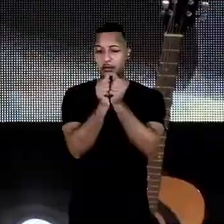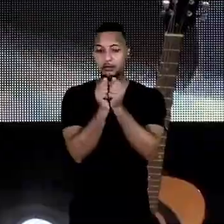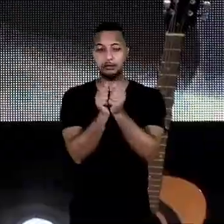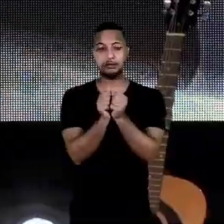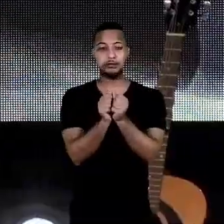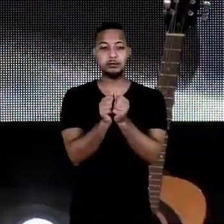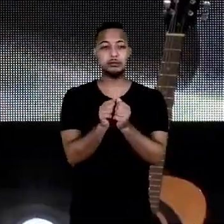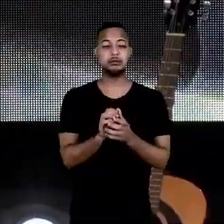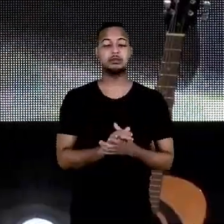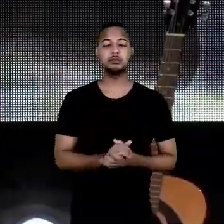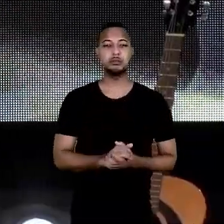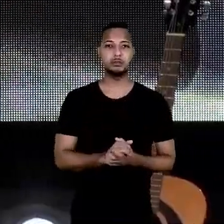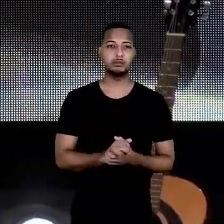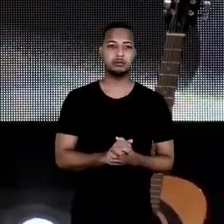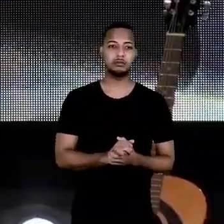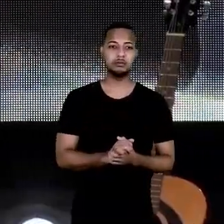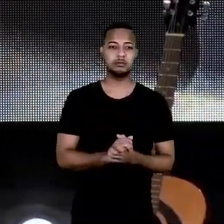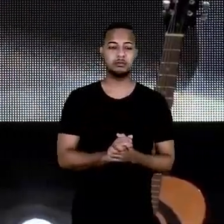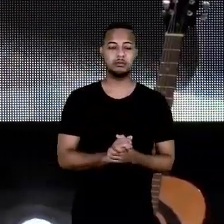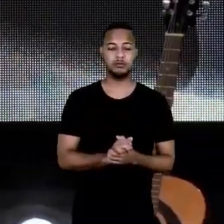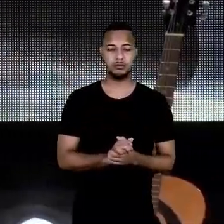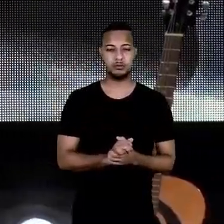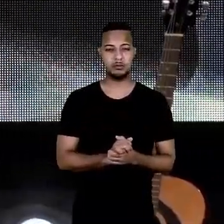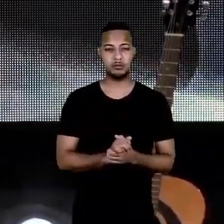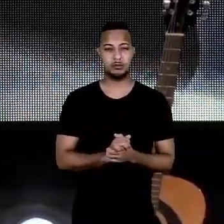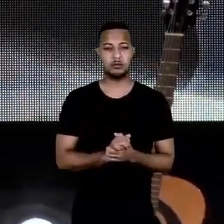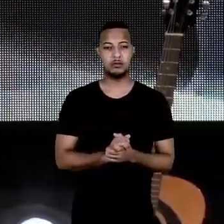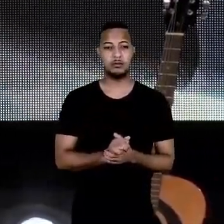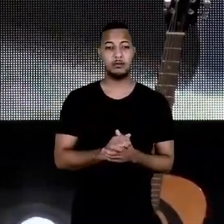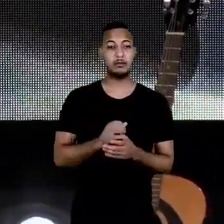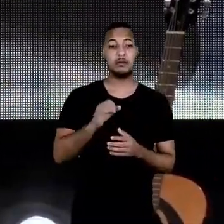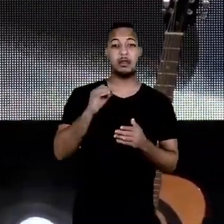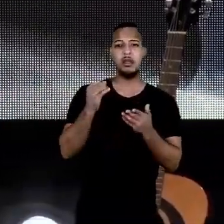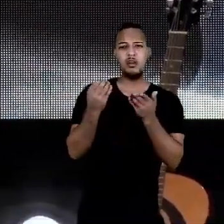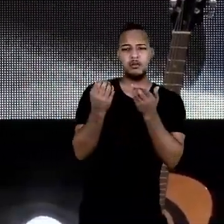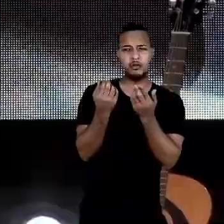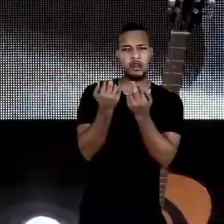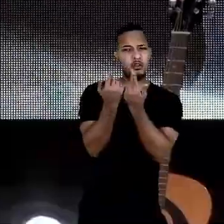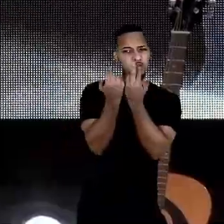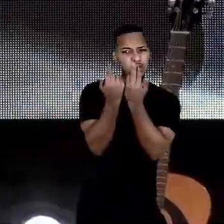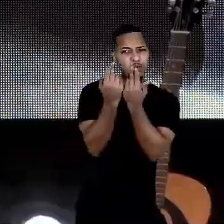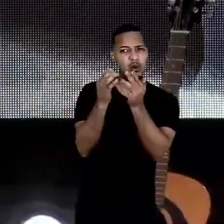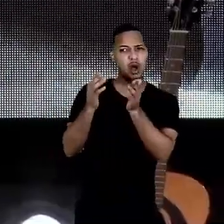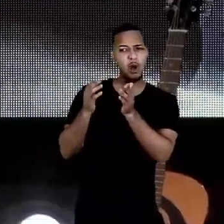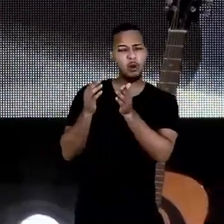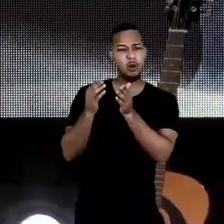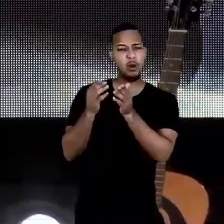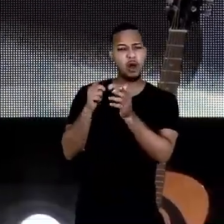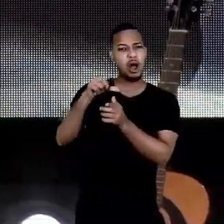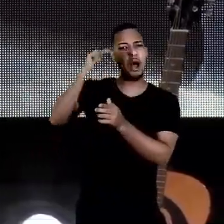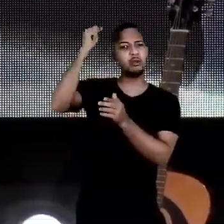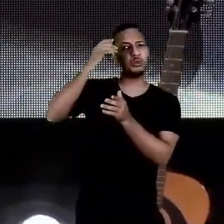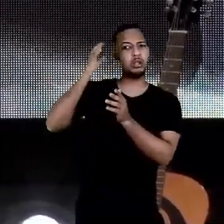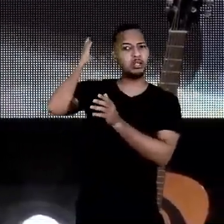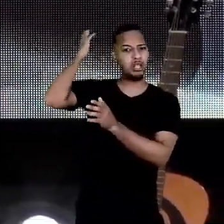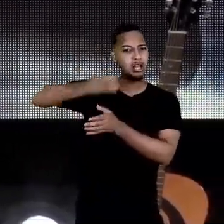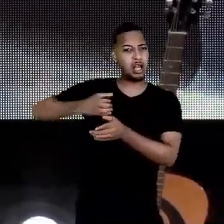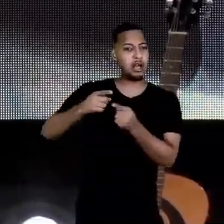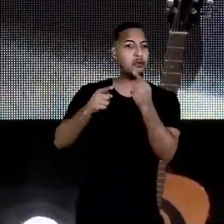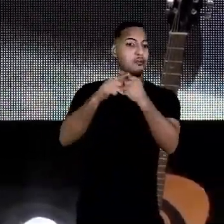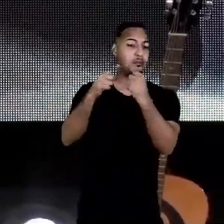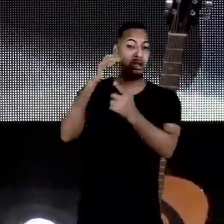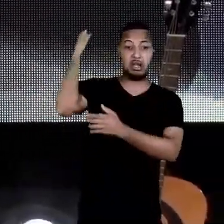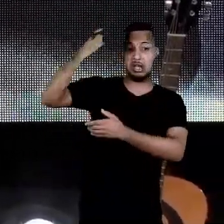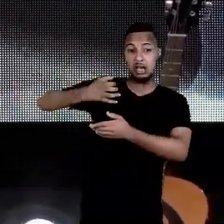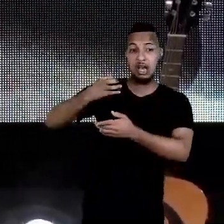acaso este não foi o mesmo caminho que Caim seguiu? Porque Caim ficou preso no cativeiro